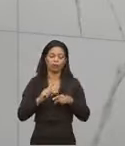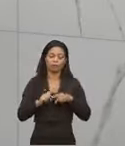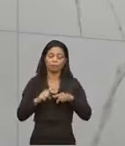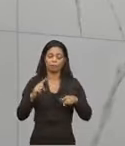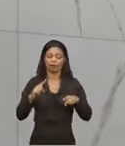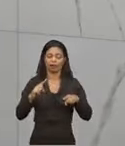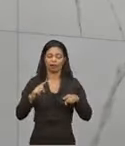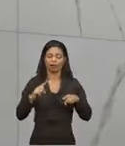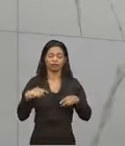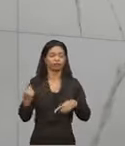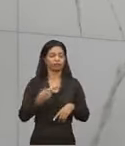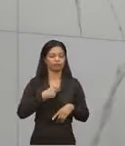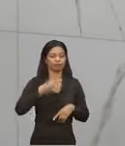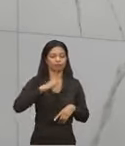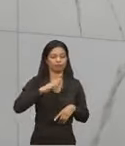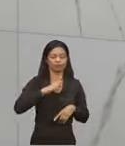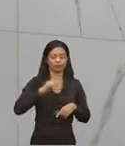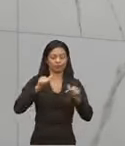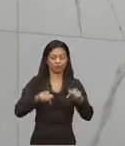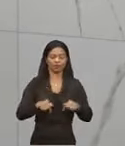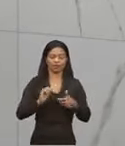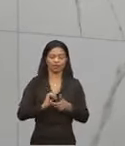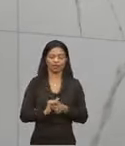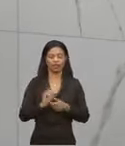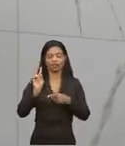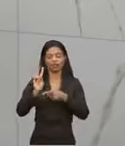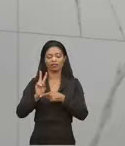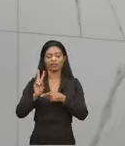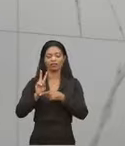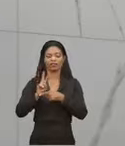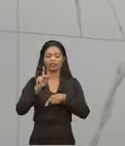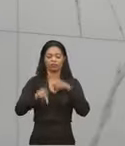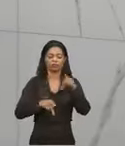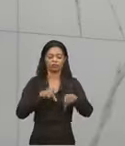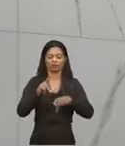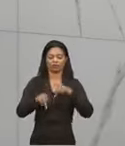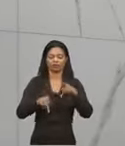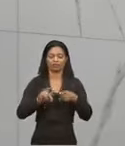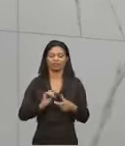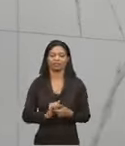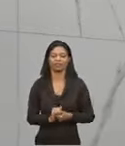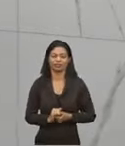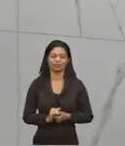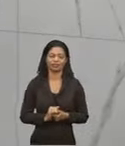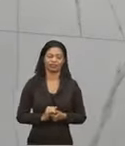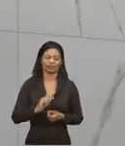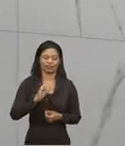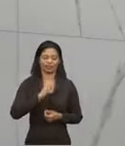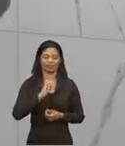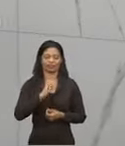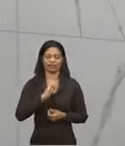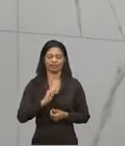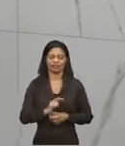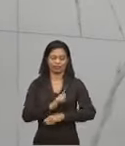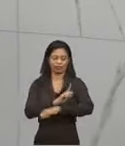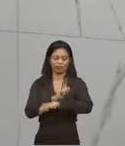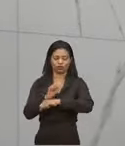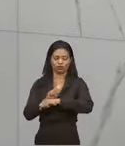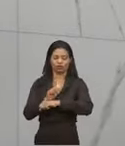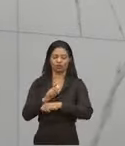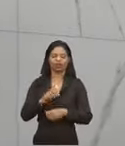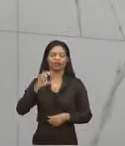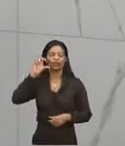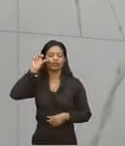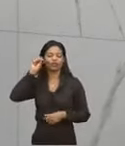a gente está aqui nesse parlamento, defendendo a população, muitas vezes se dispondo com a gestão, ouvindo sugestão na rua,